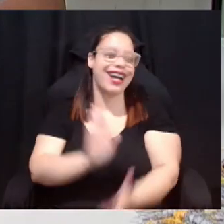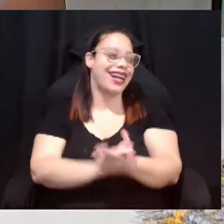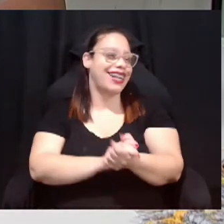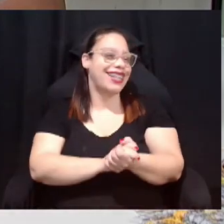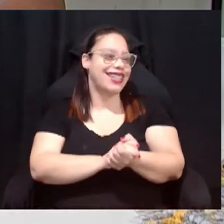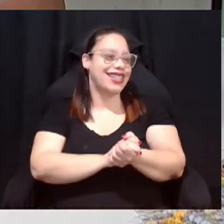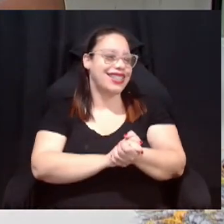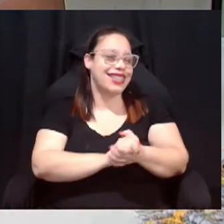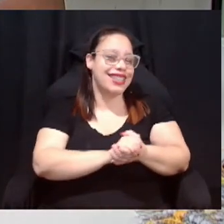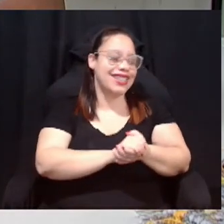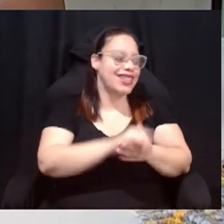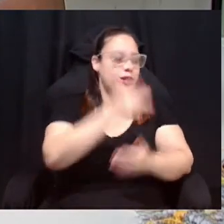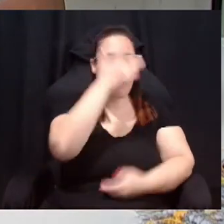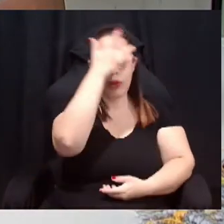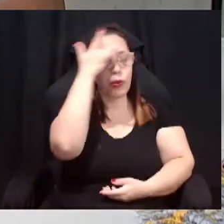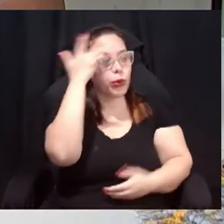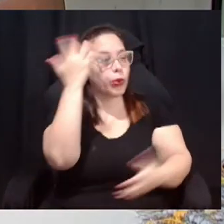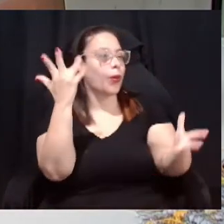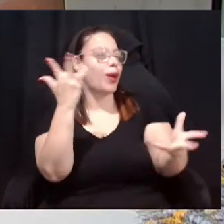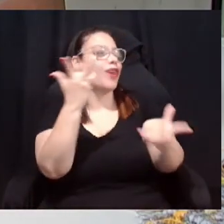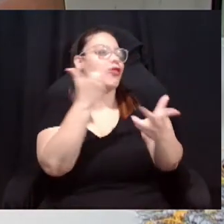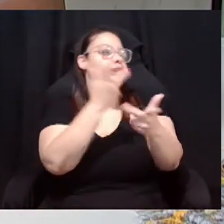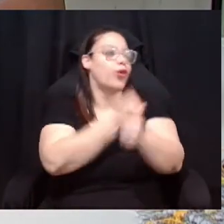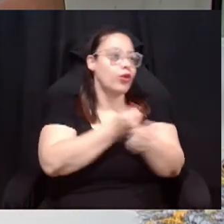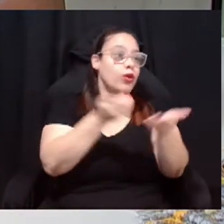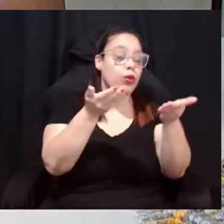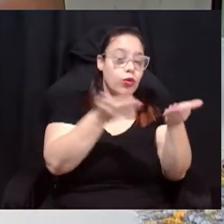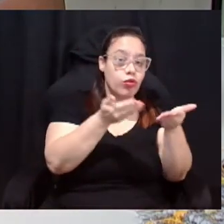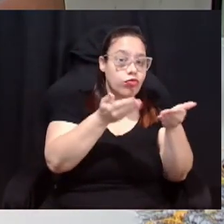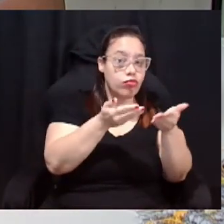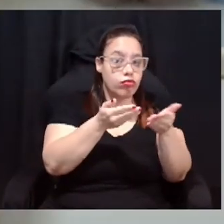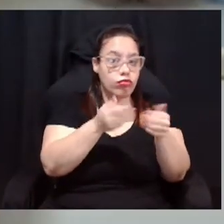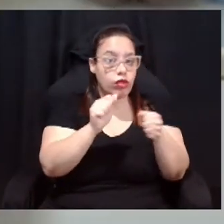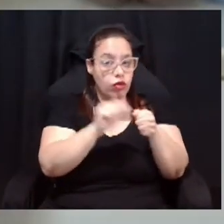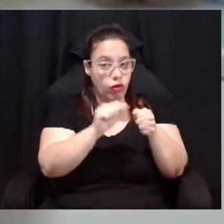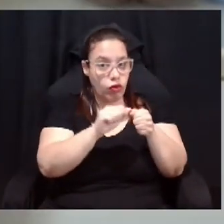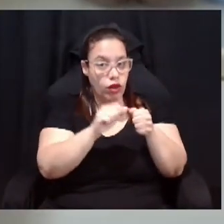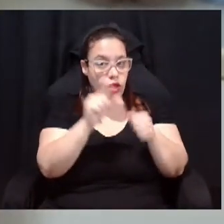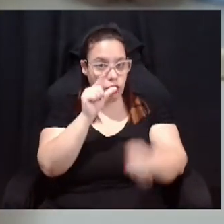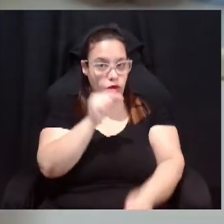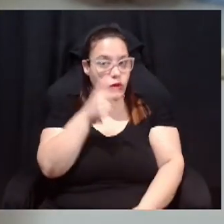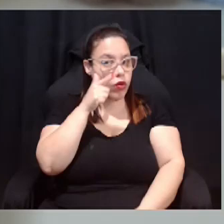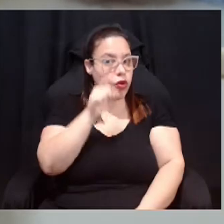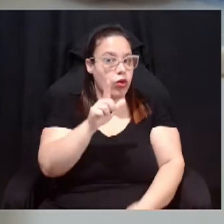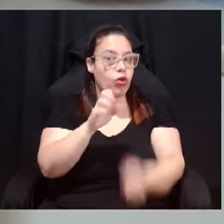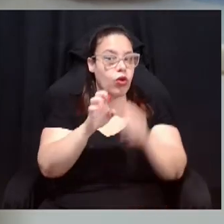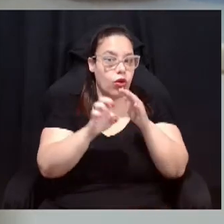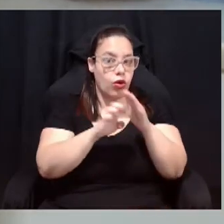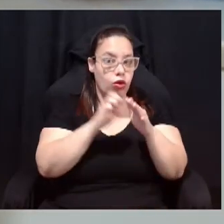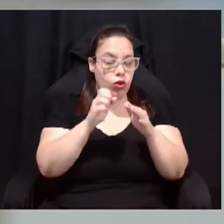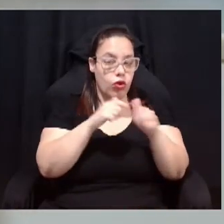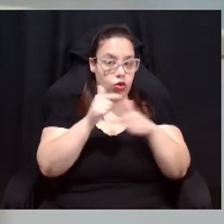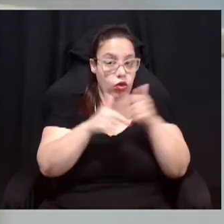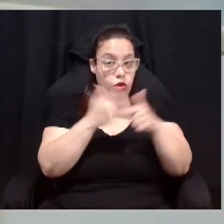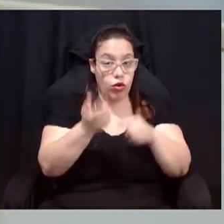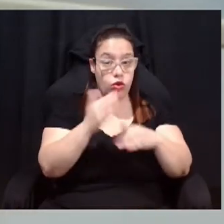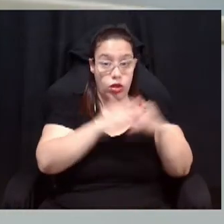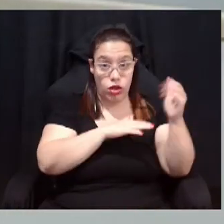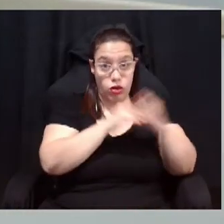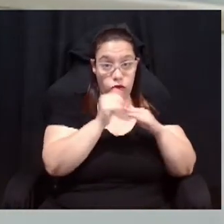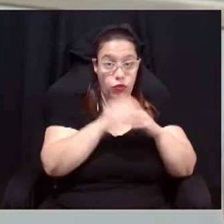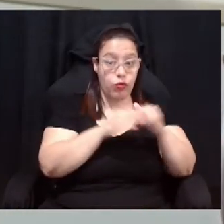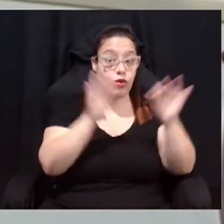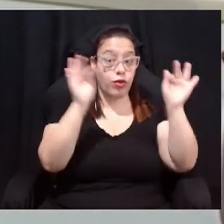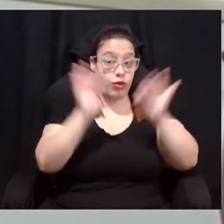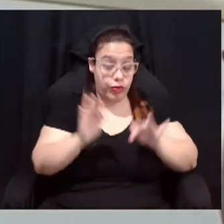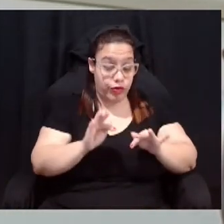assim, maravilhosa. Aí hoje ela tem participado menos, né? Porque ela conseguiu um emprego em outra área. Então, a gente fica muito feliz quando a